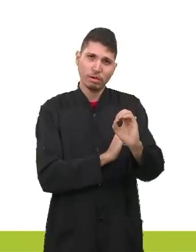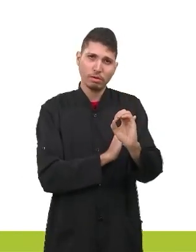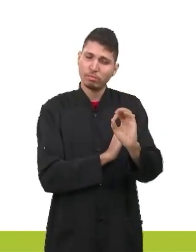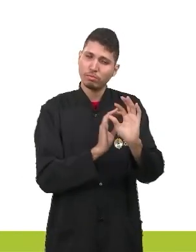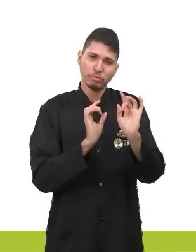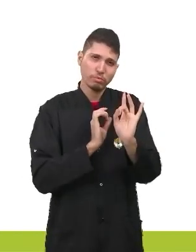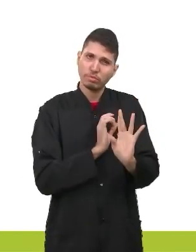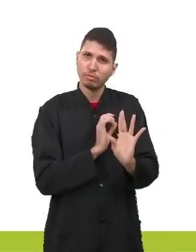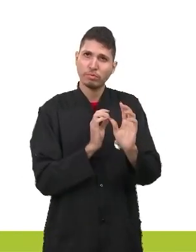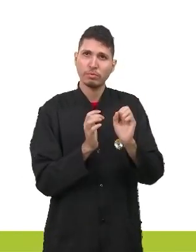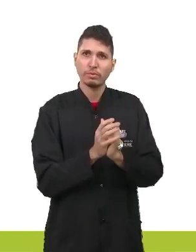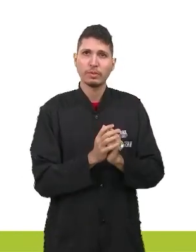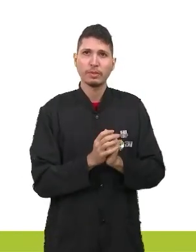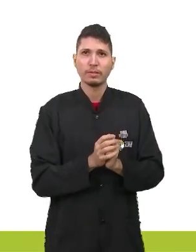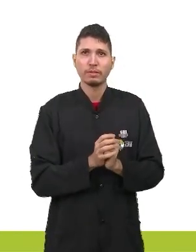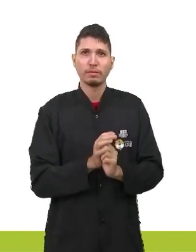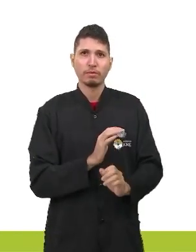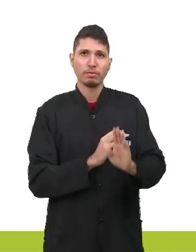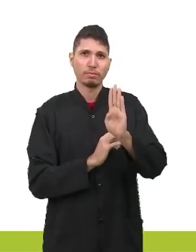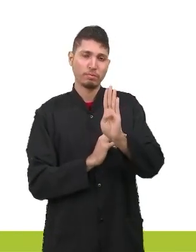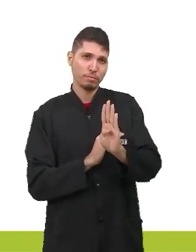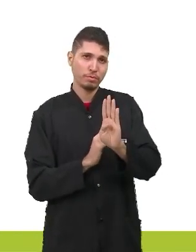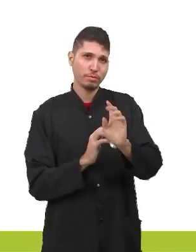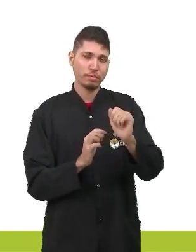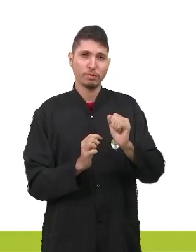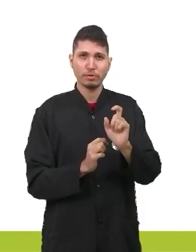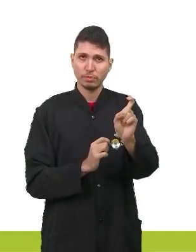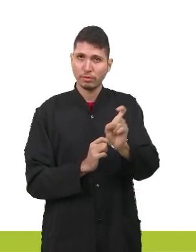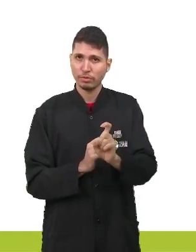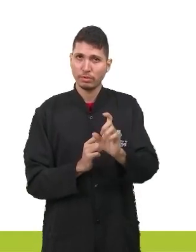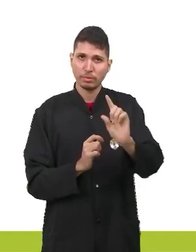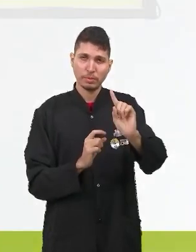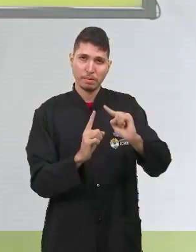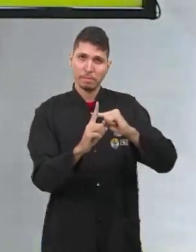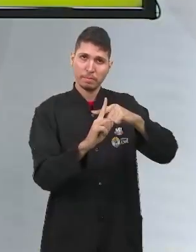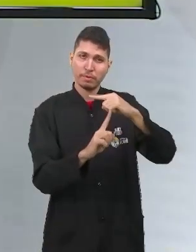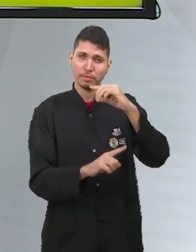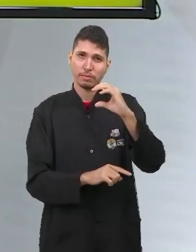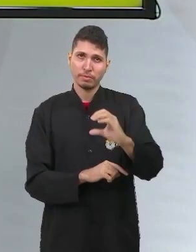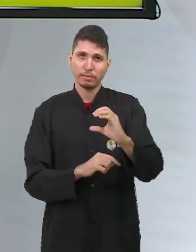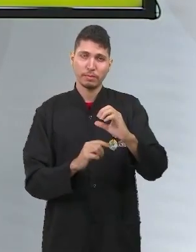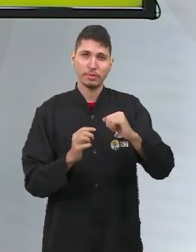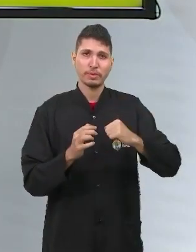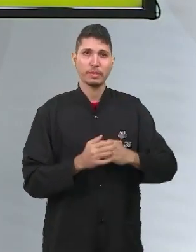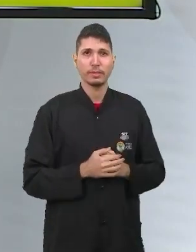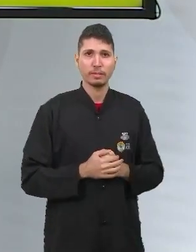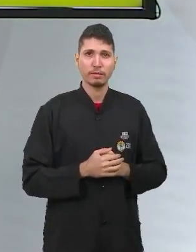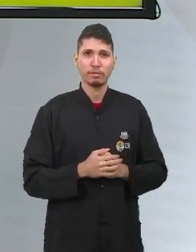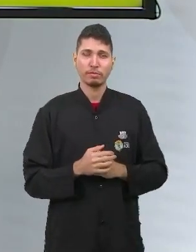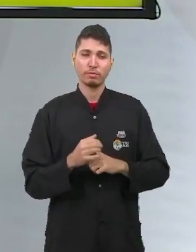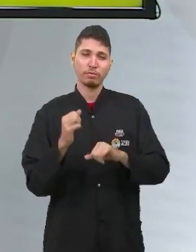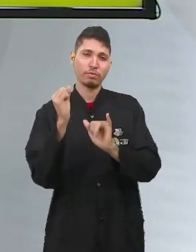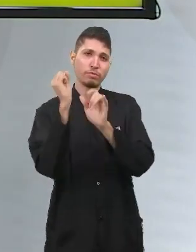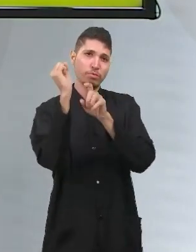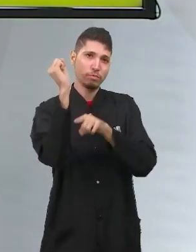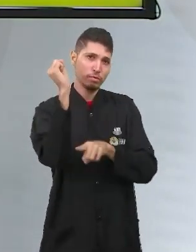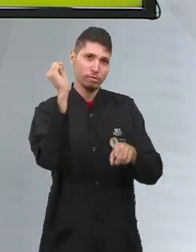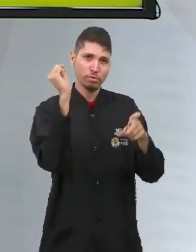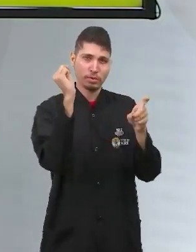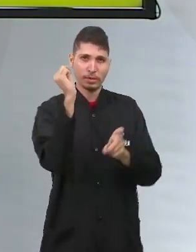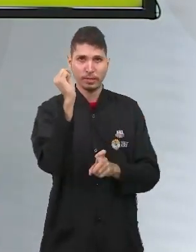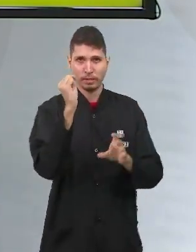o coeficiente em a, vai sobrar b de x mais c. E ele deixa de ser uma função polinomial